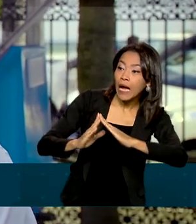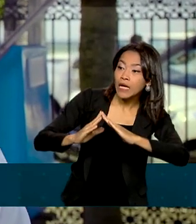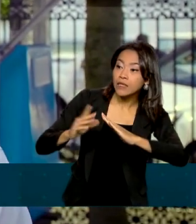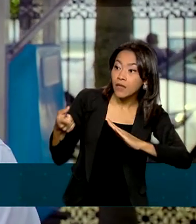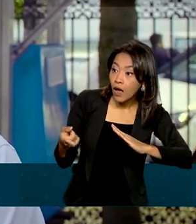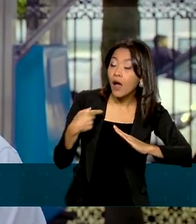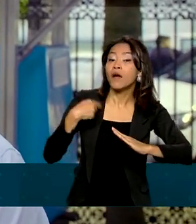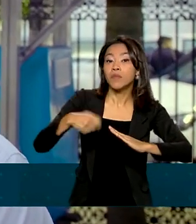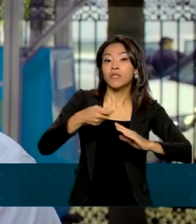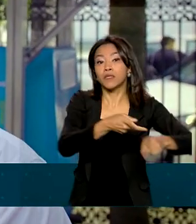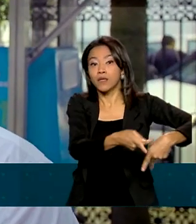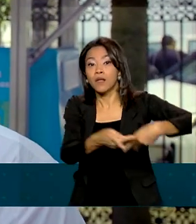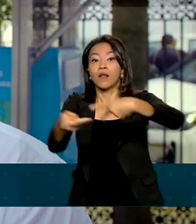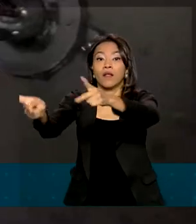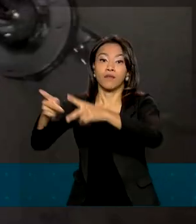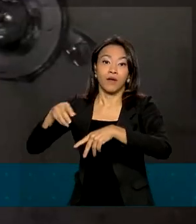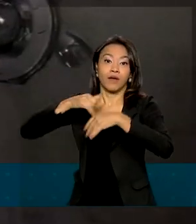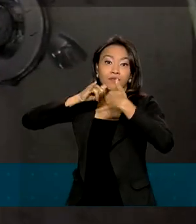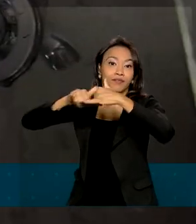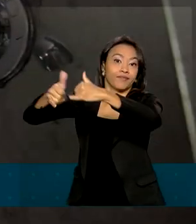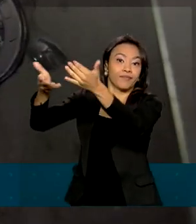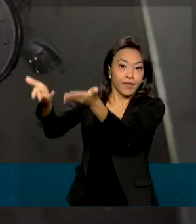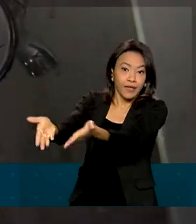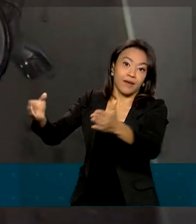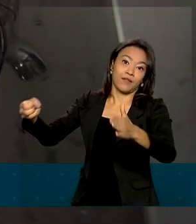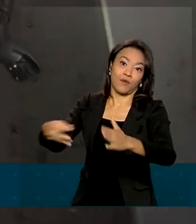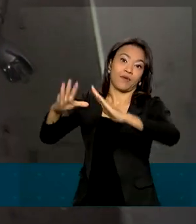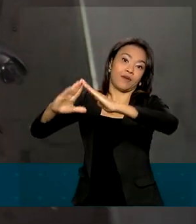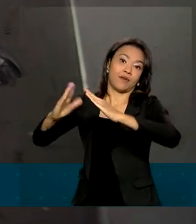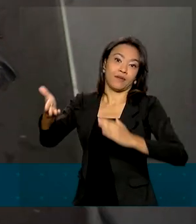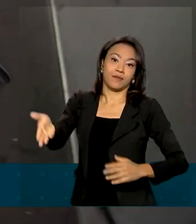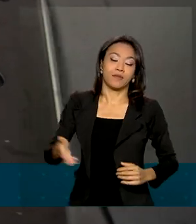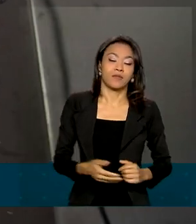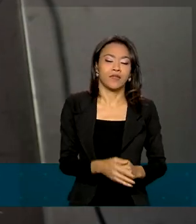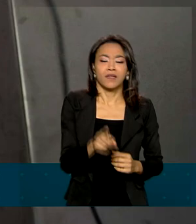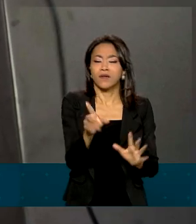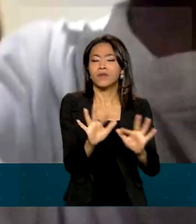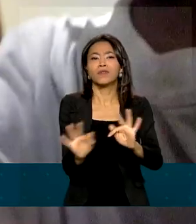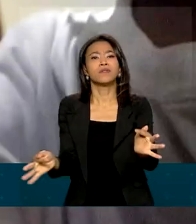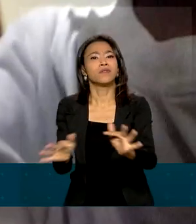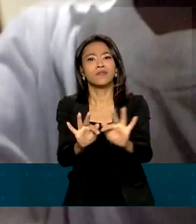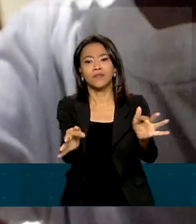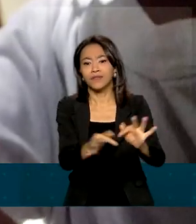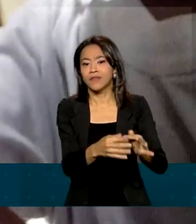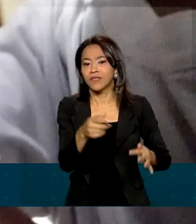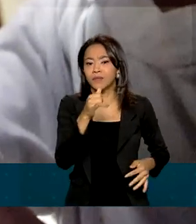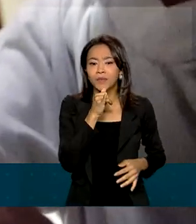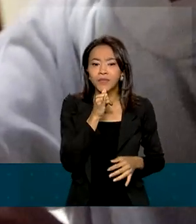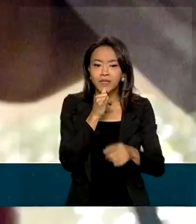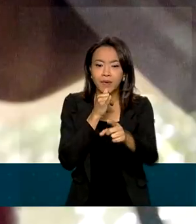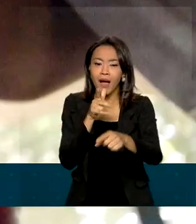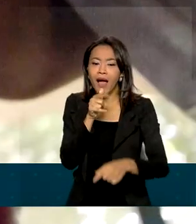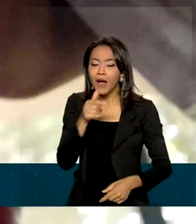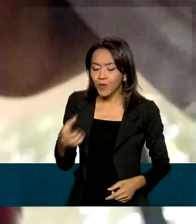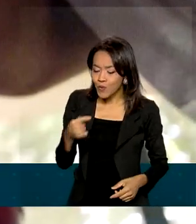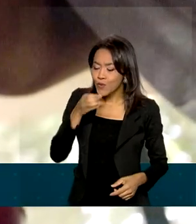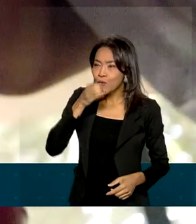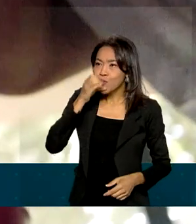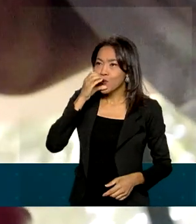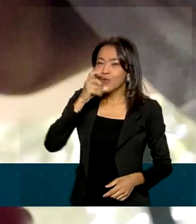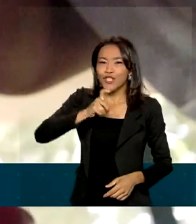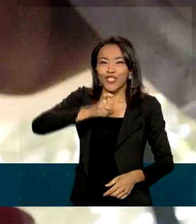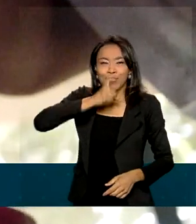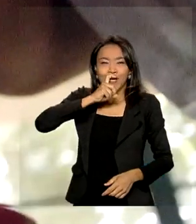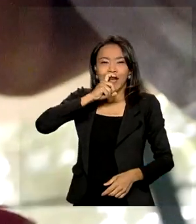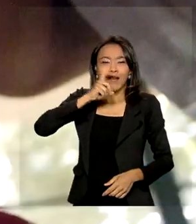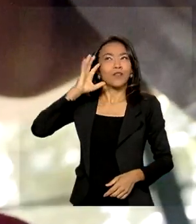existia a gente tem obrigação de compromisso de atender e assim aos poucos coisas simples como tomar uma água gelada Deixa